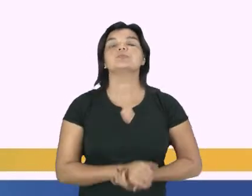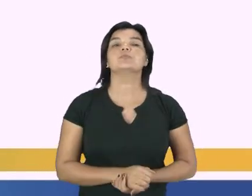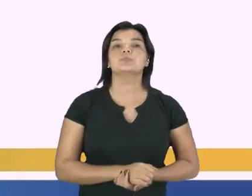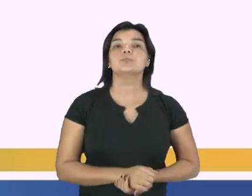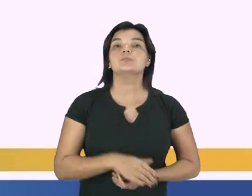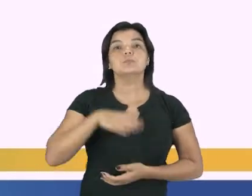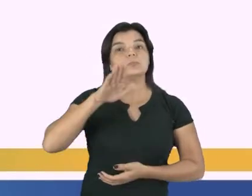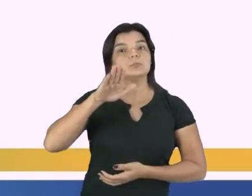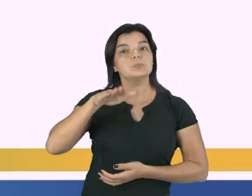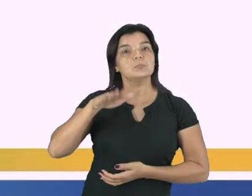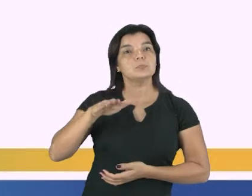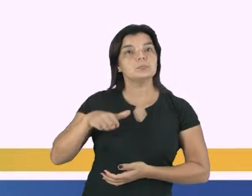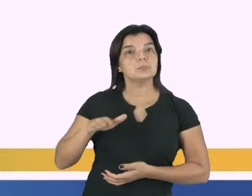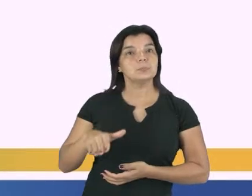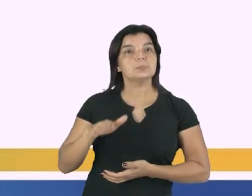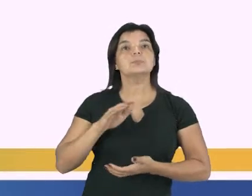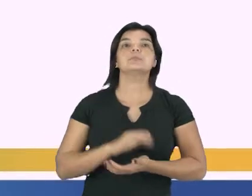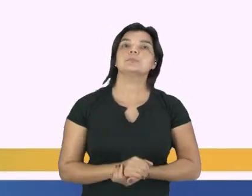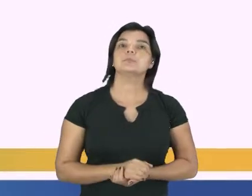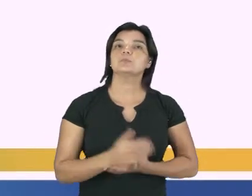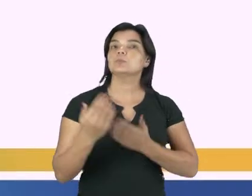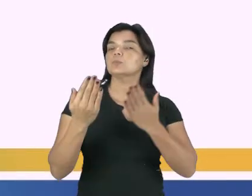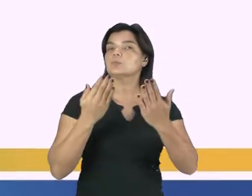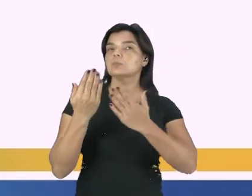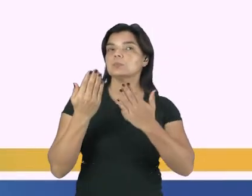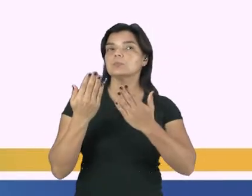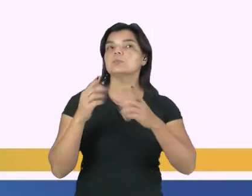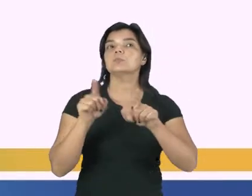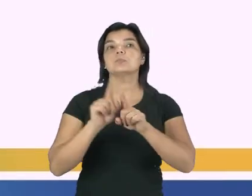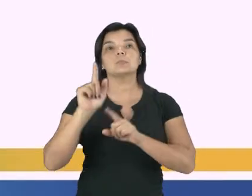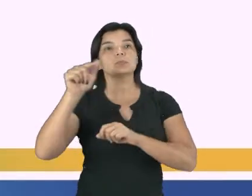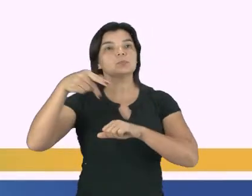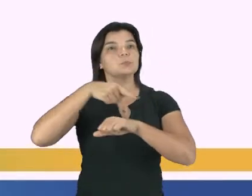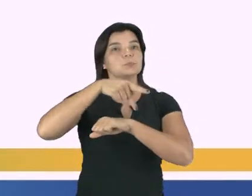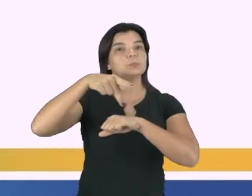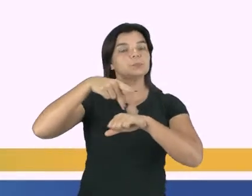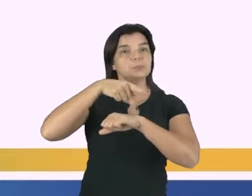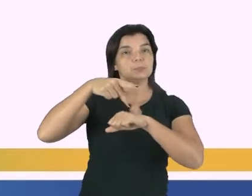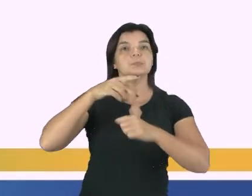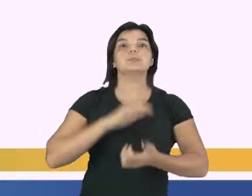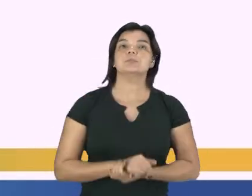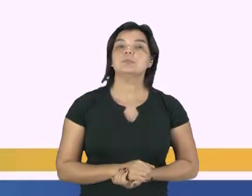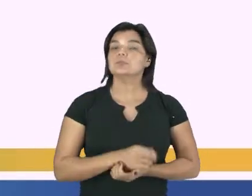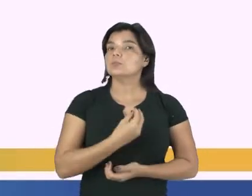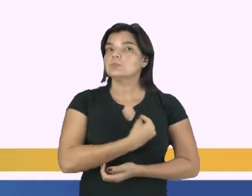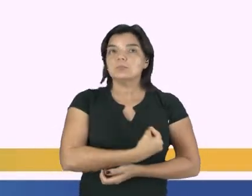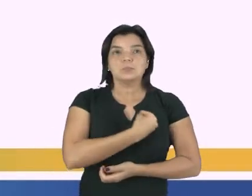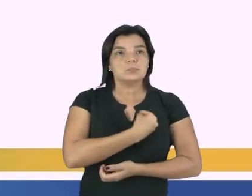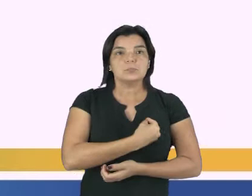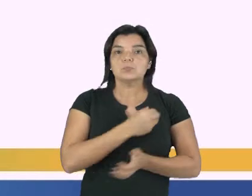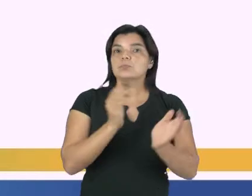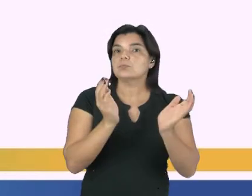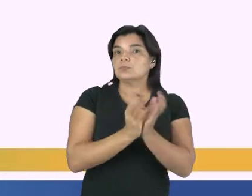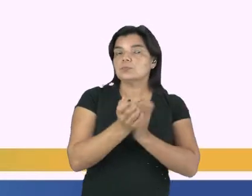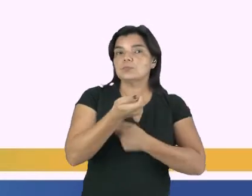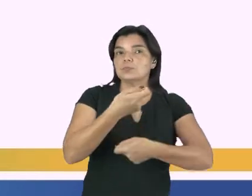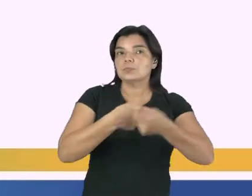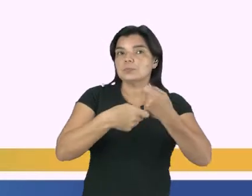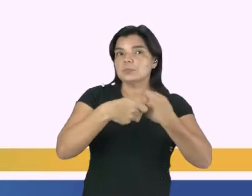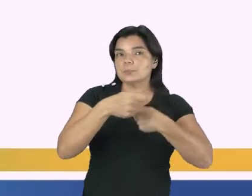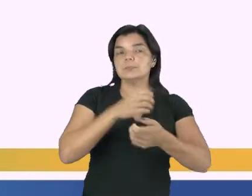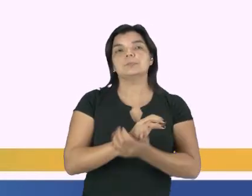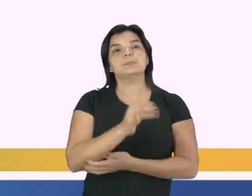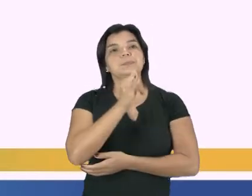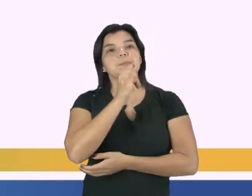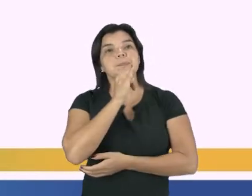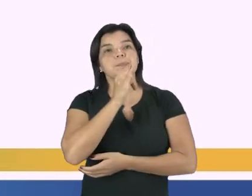determinados produtos, tornando-os mais baratos comparados aos oriundos de países que não são participantes do